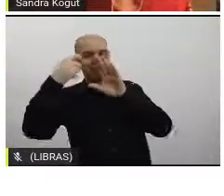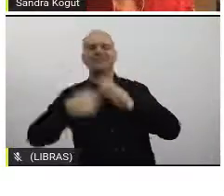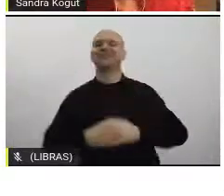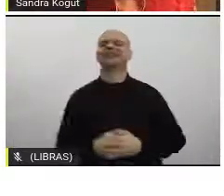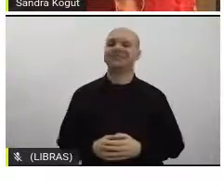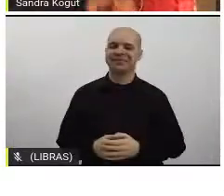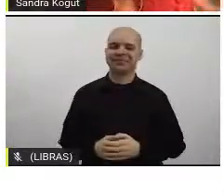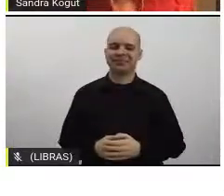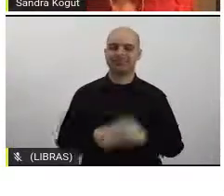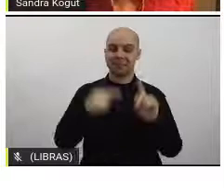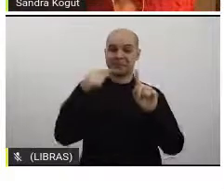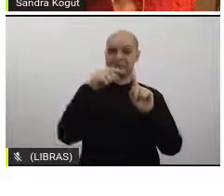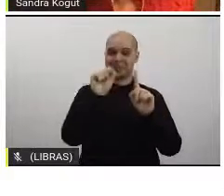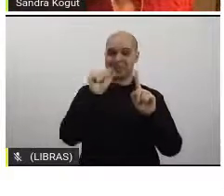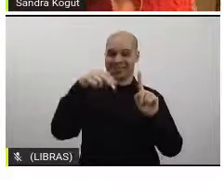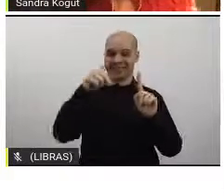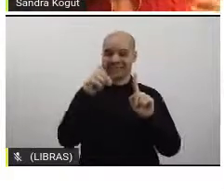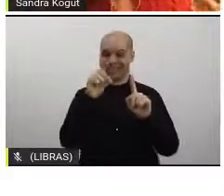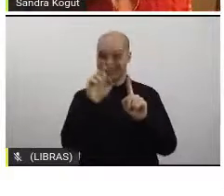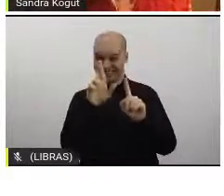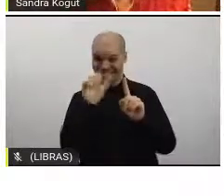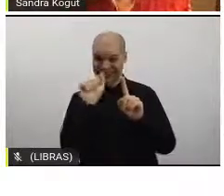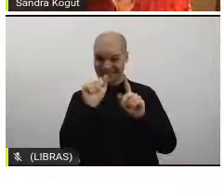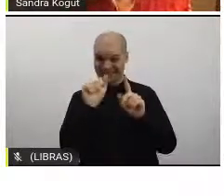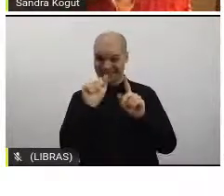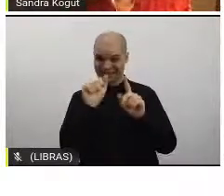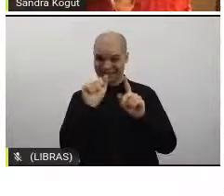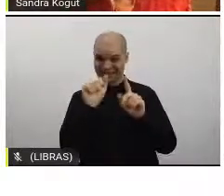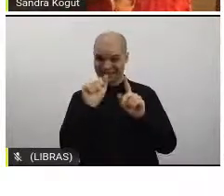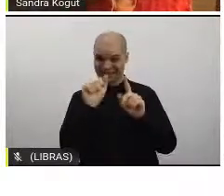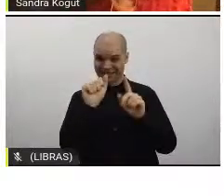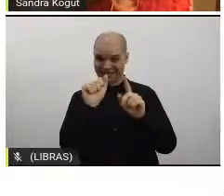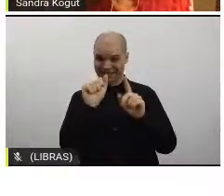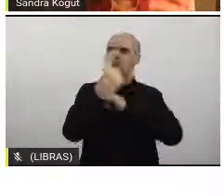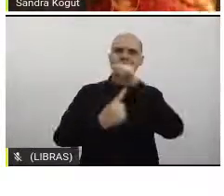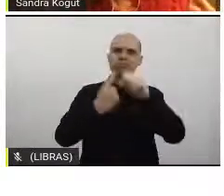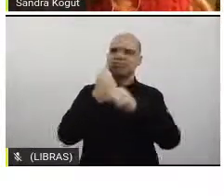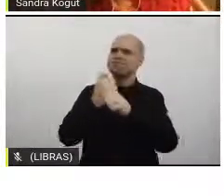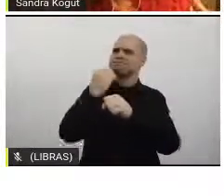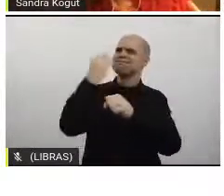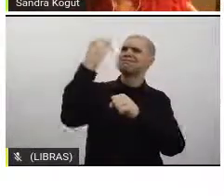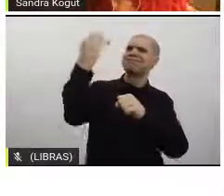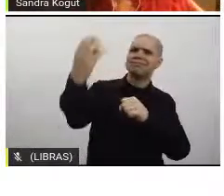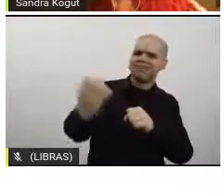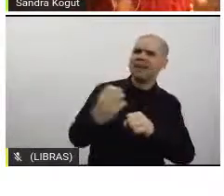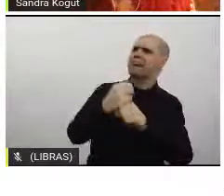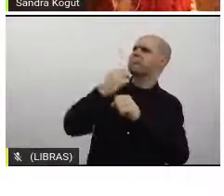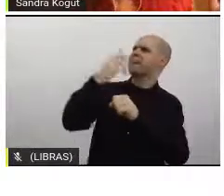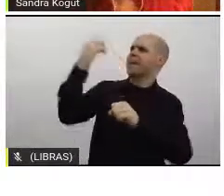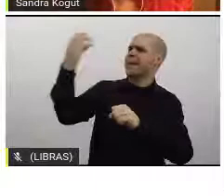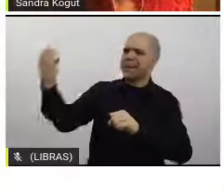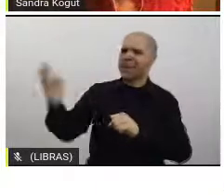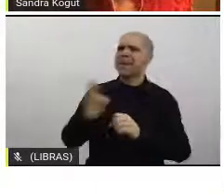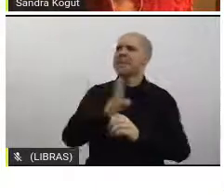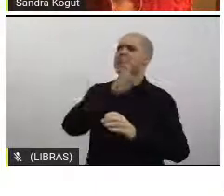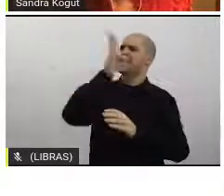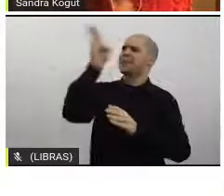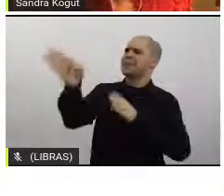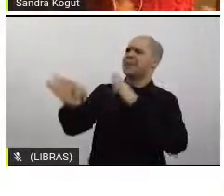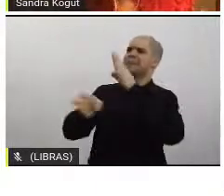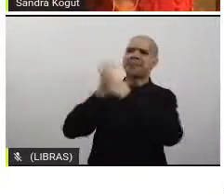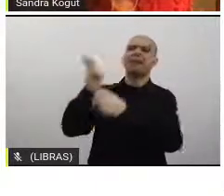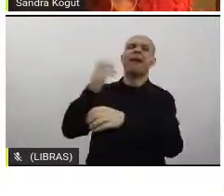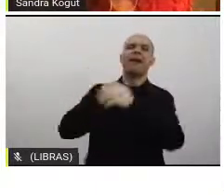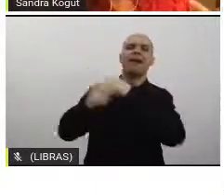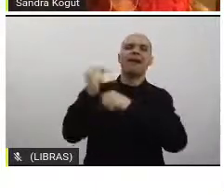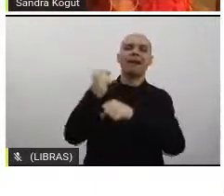então, viajei, passei esse ano viajando com essas cabines, né, pelos lugares mais diferentes. O ano de